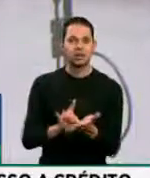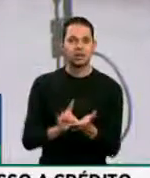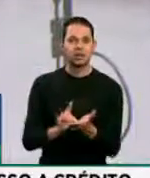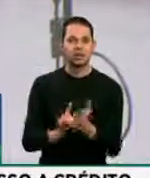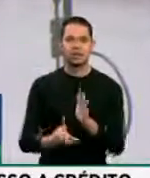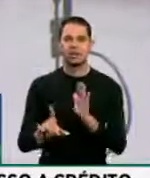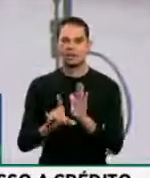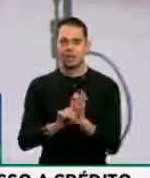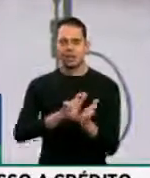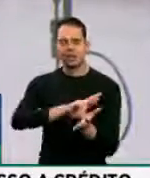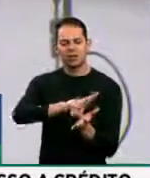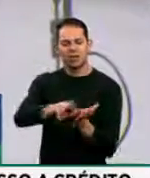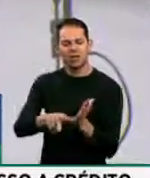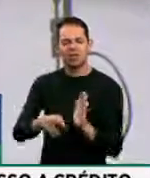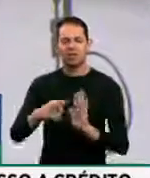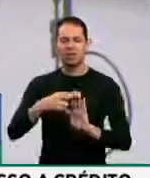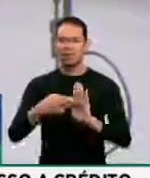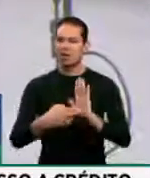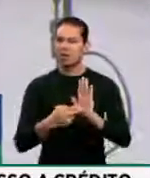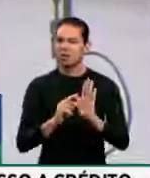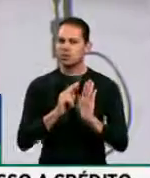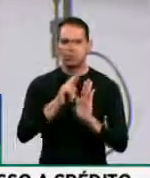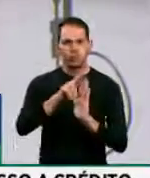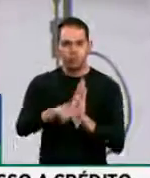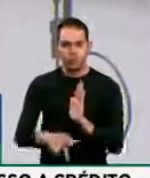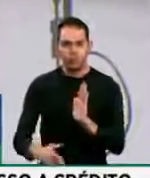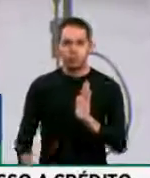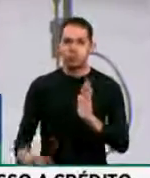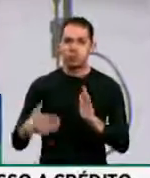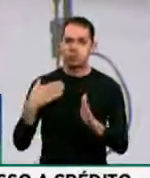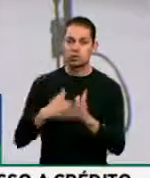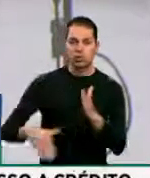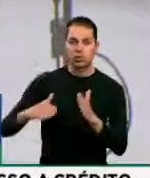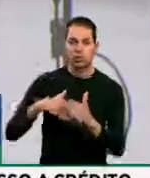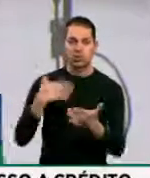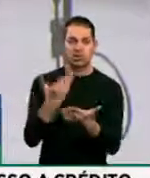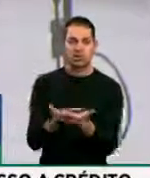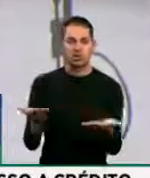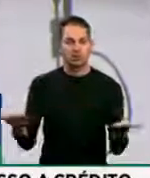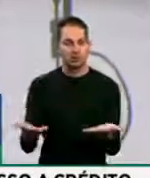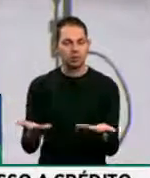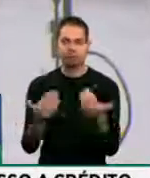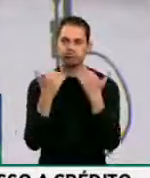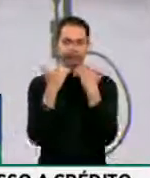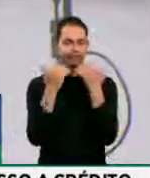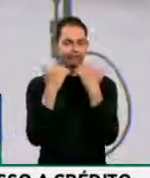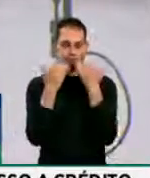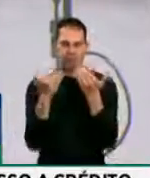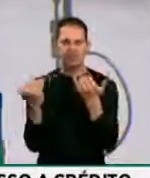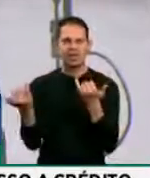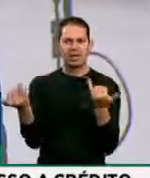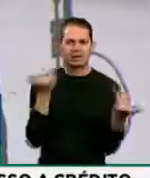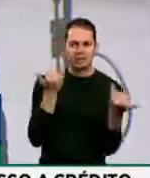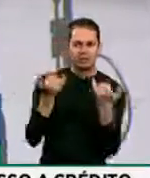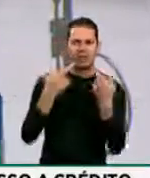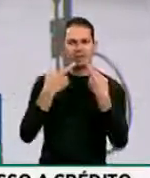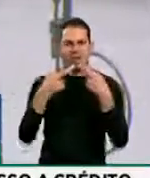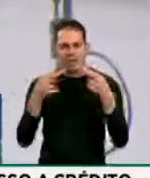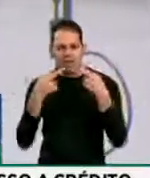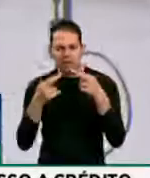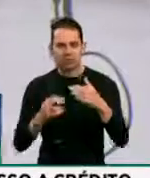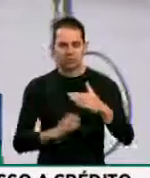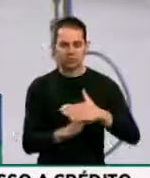as leis, todas as regras que nós fizemos até agora não têm sido suficientes. Nós temos recebido muitas reclamações, né,